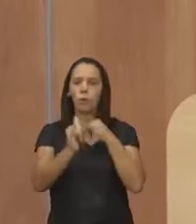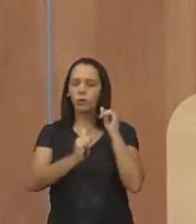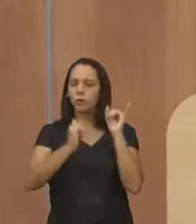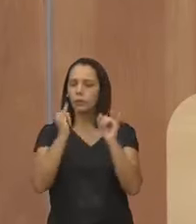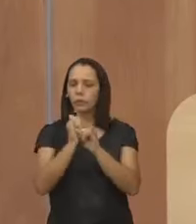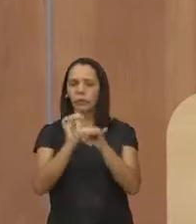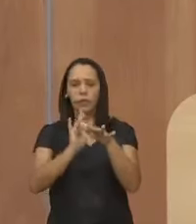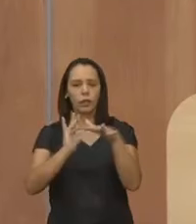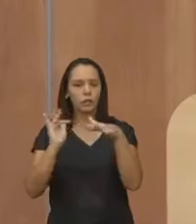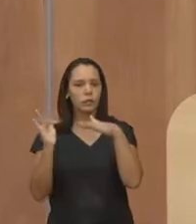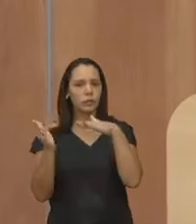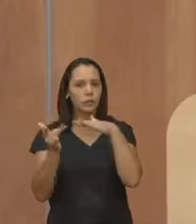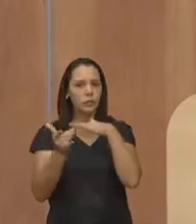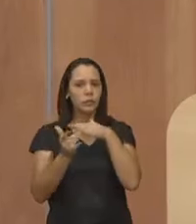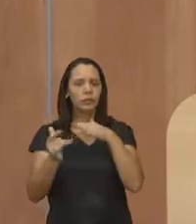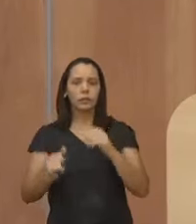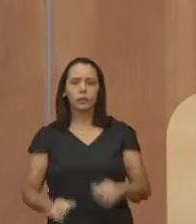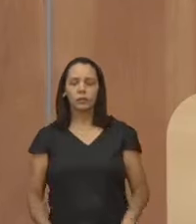porque